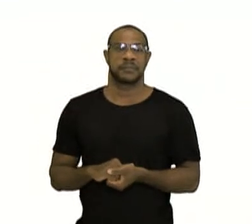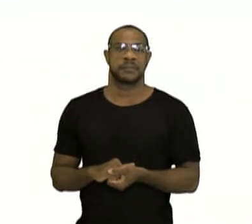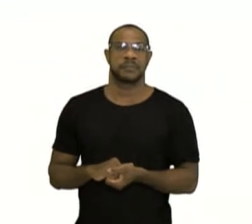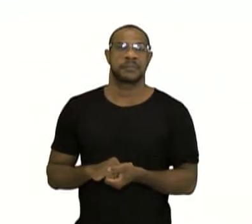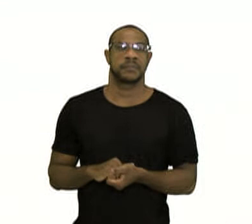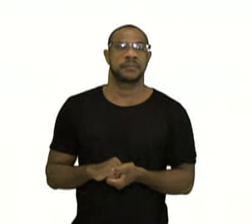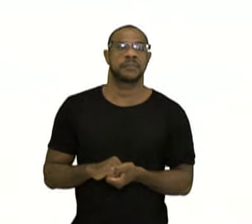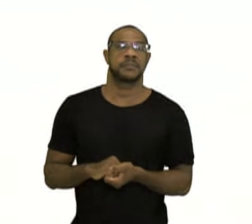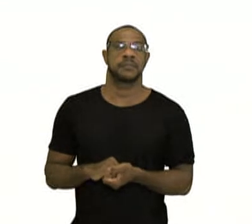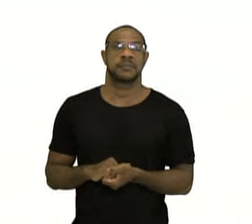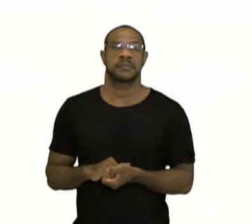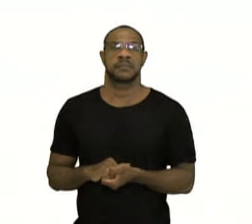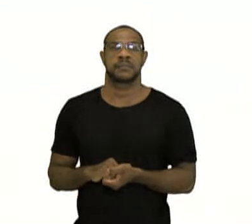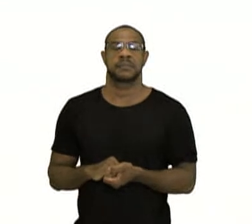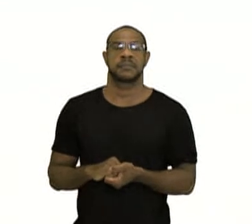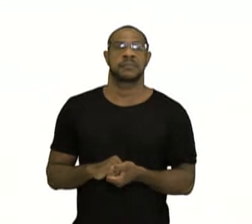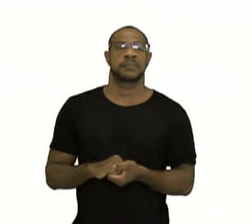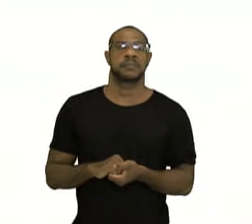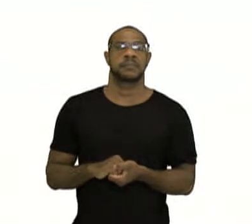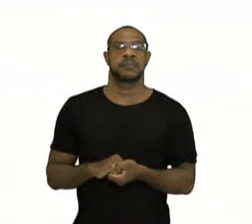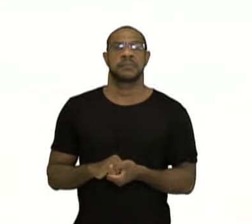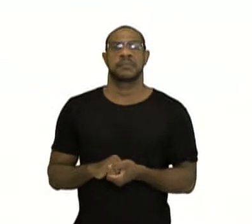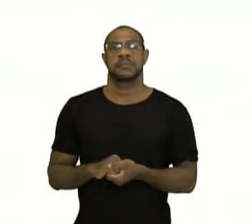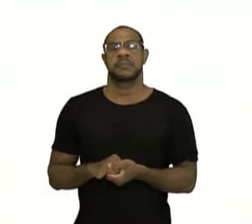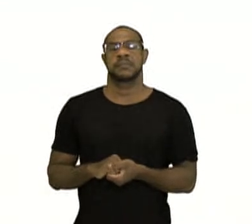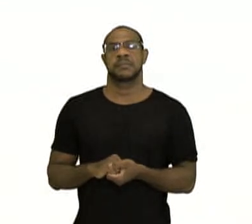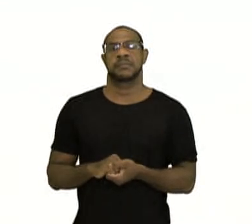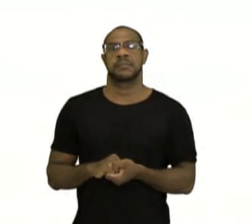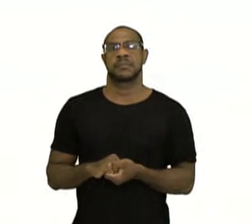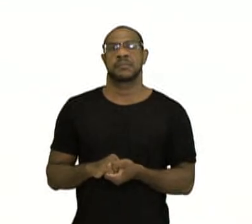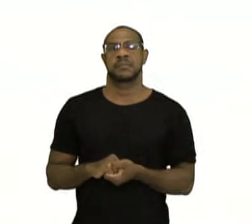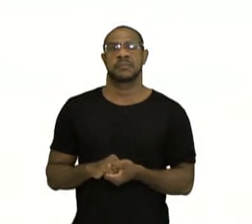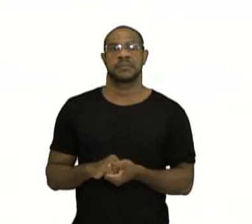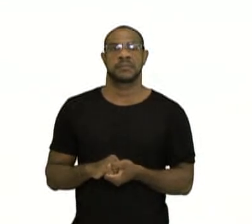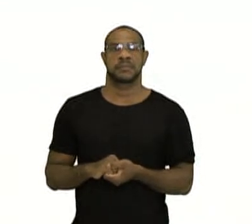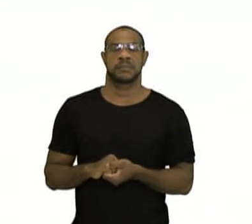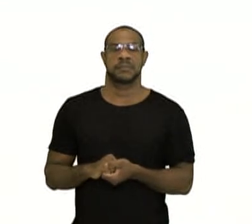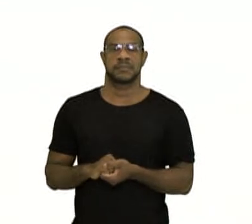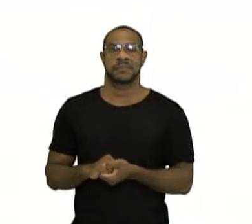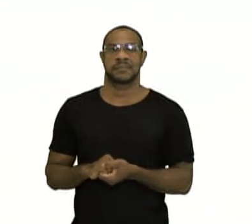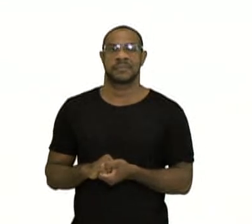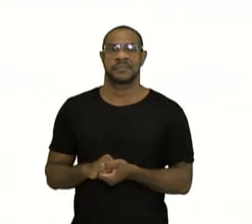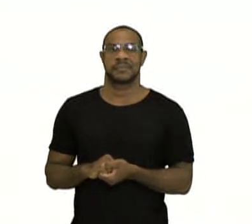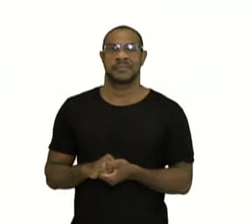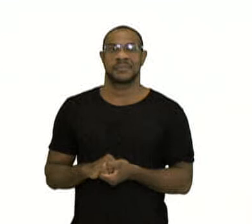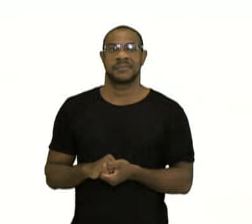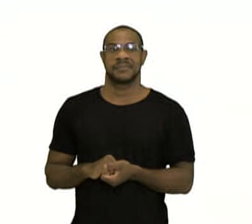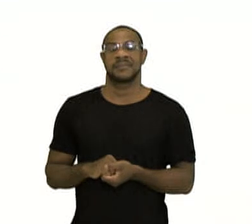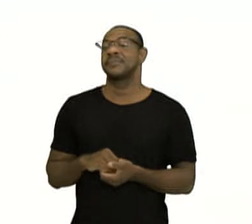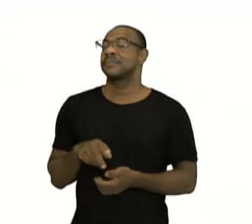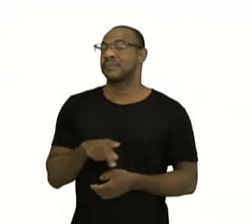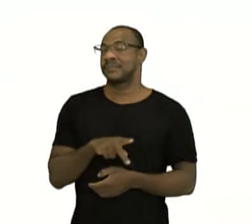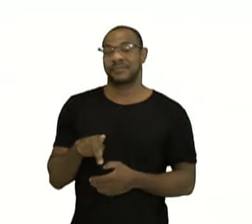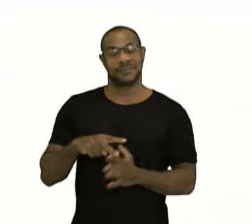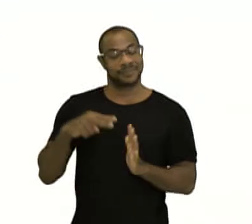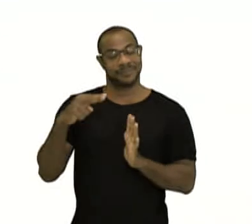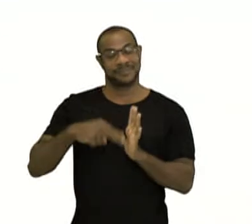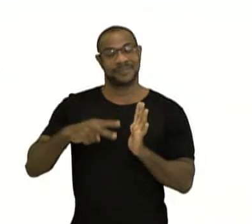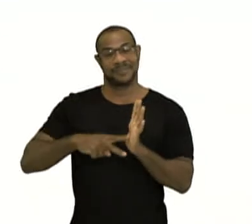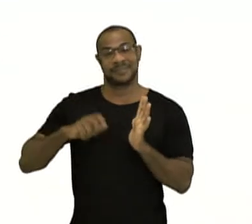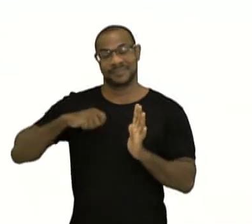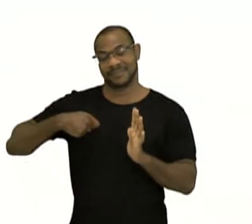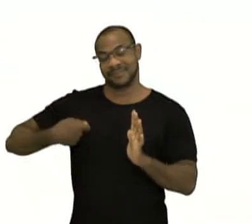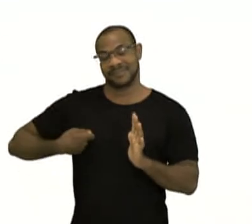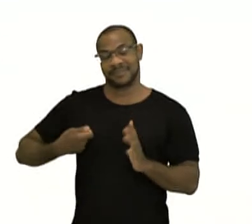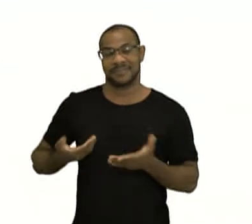pasado. Tardaría de cometer más errores. Expresar acción futura respecto a